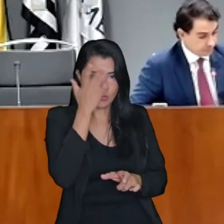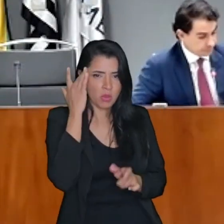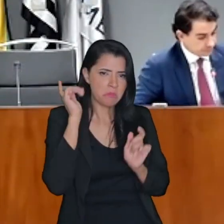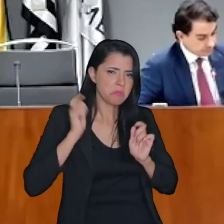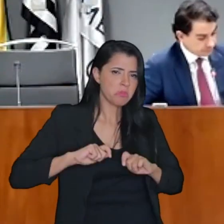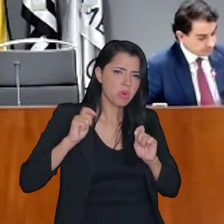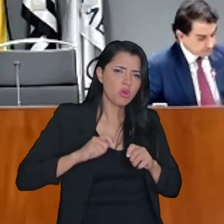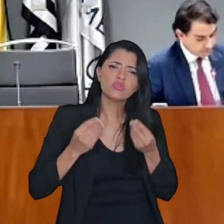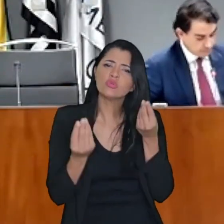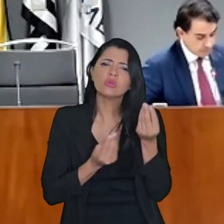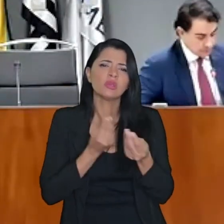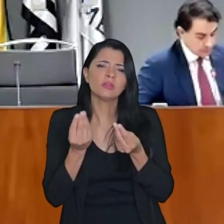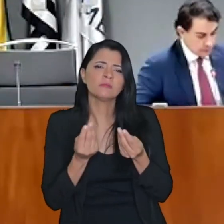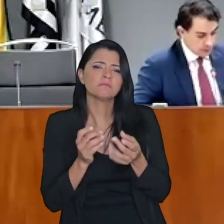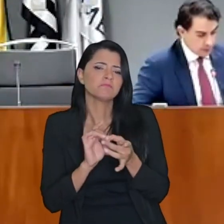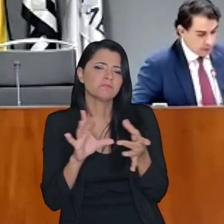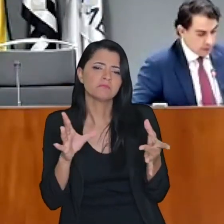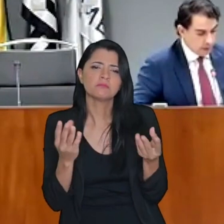deliberadamente